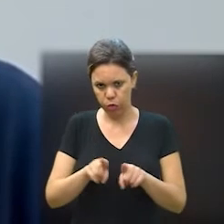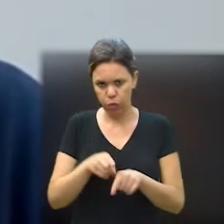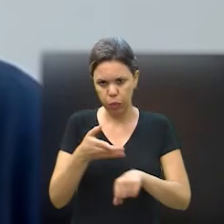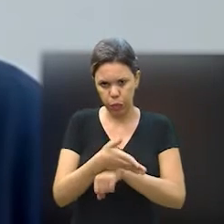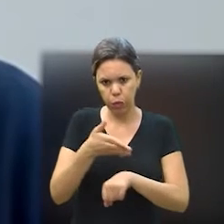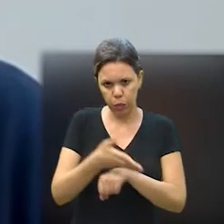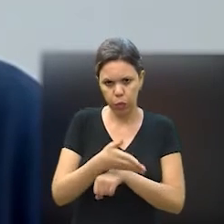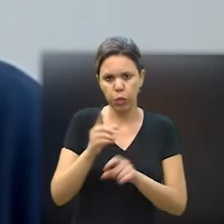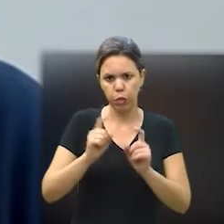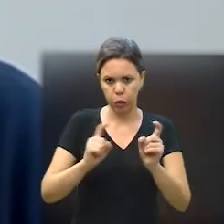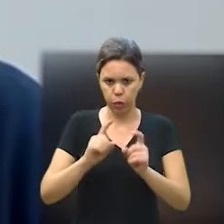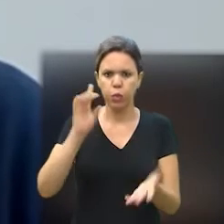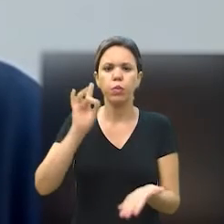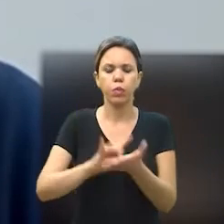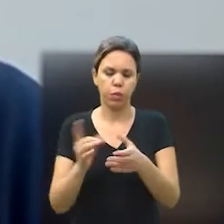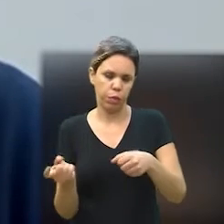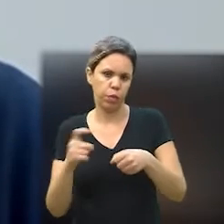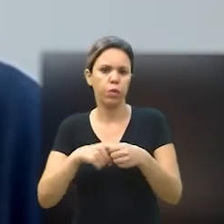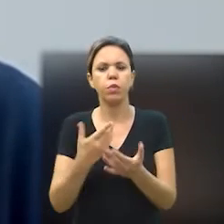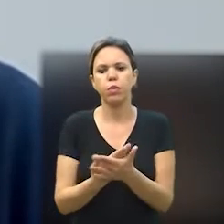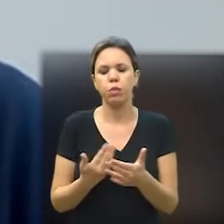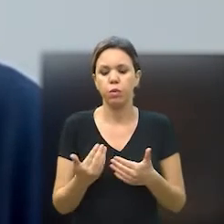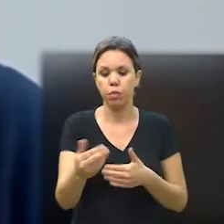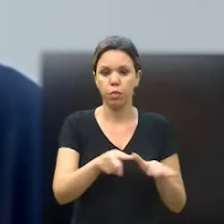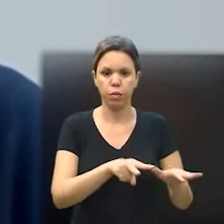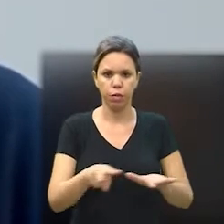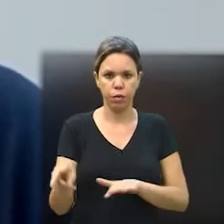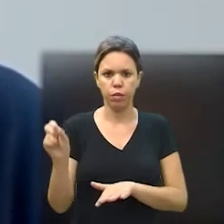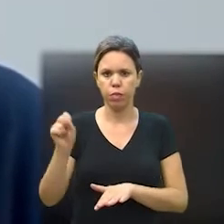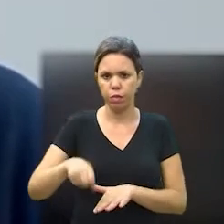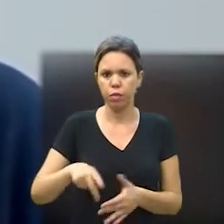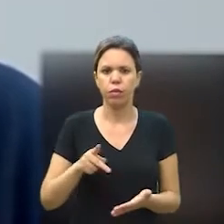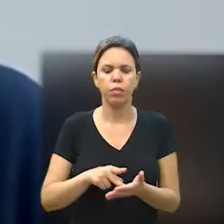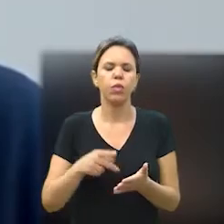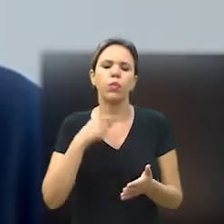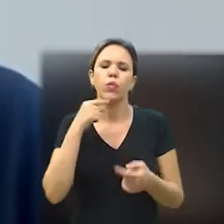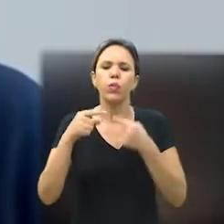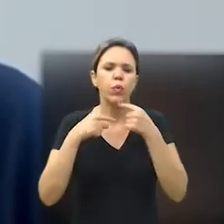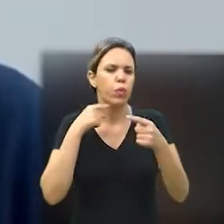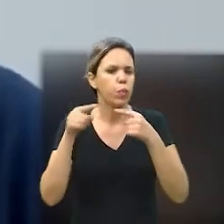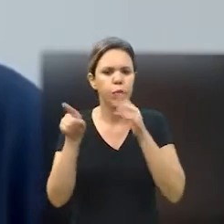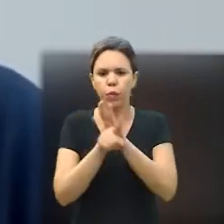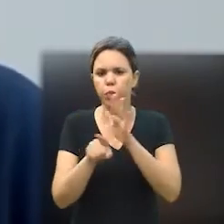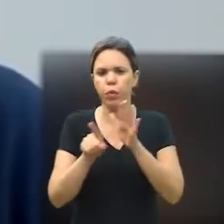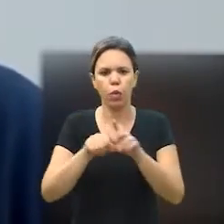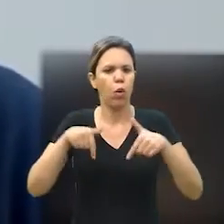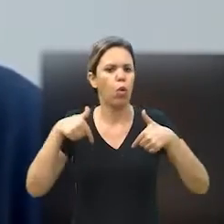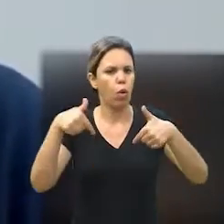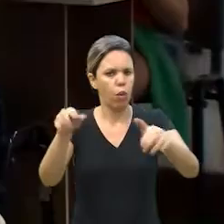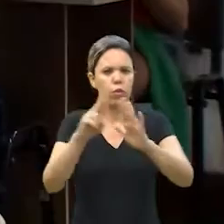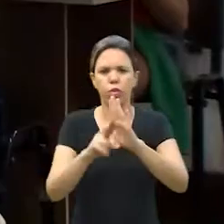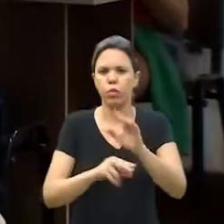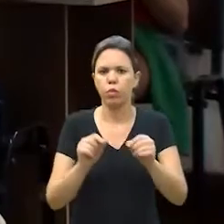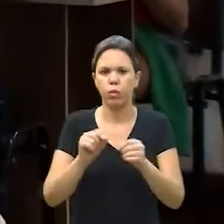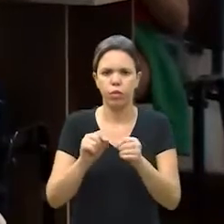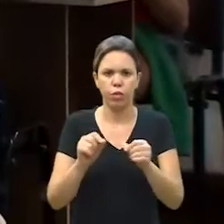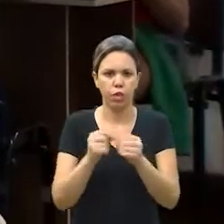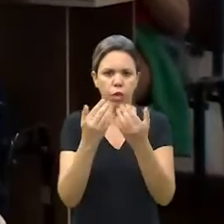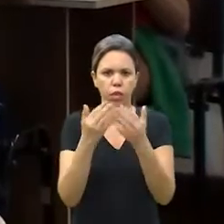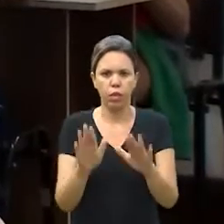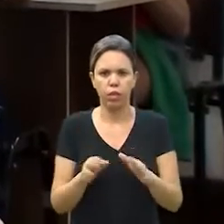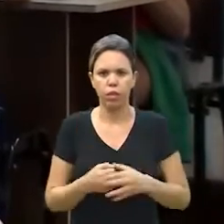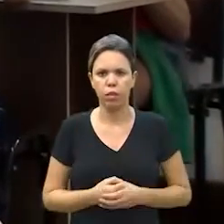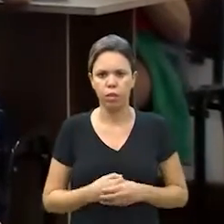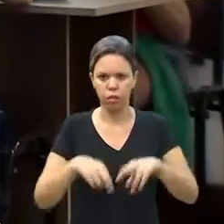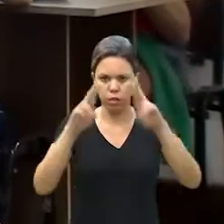reunião, confirmou a volta às aulas para a semana que vem e foi questionado sobre quais as medidas tomadas para a